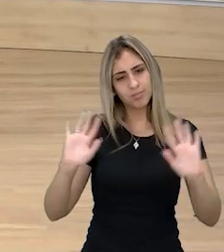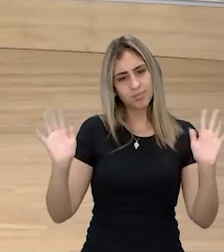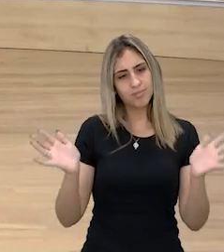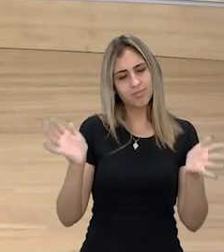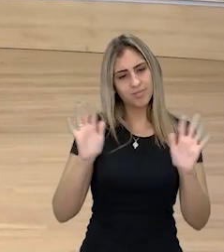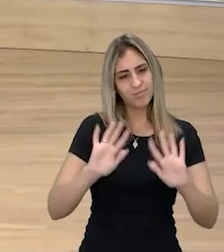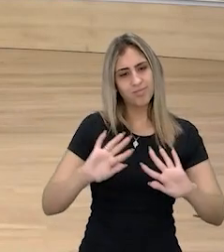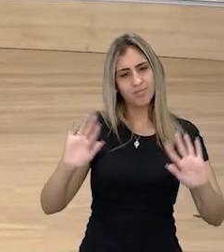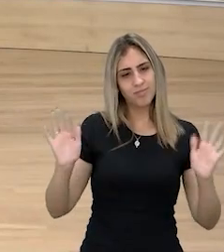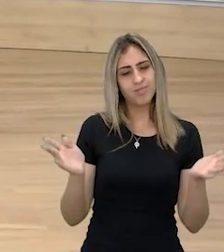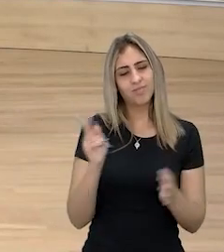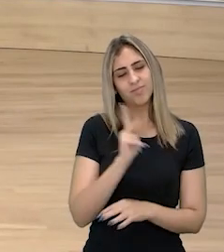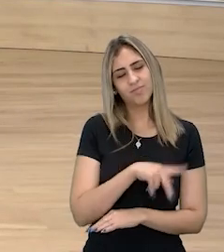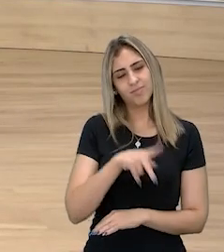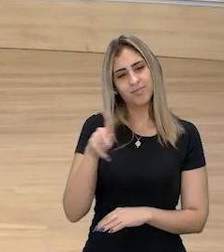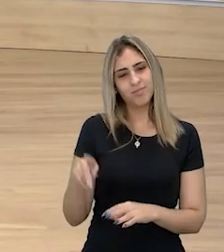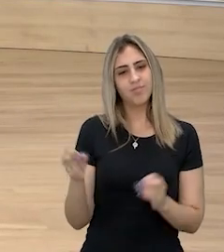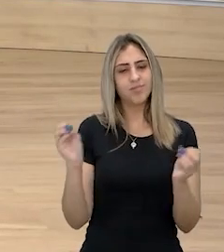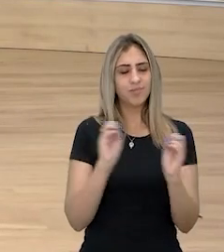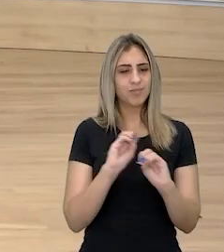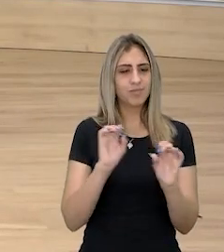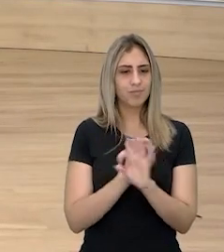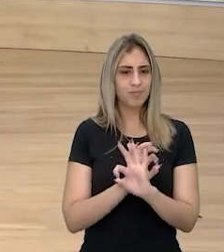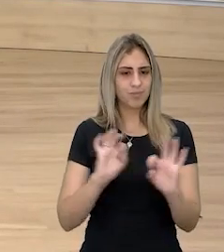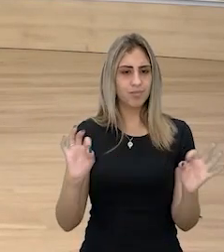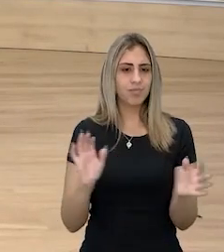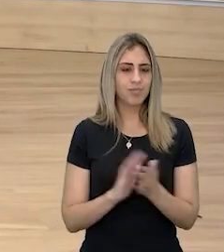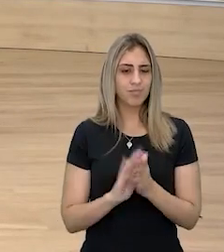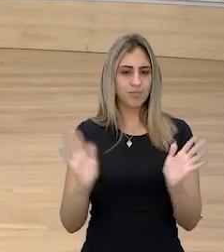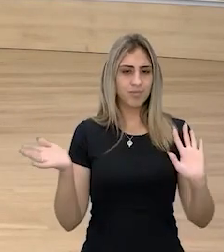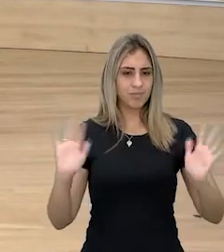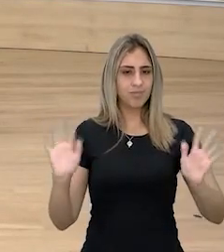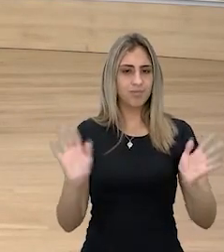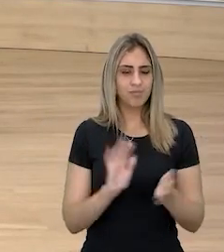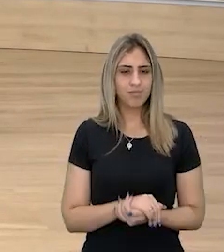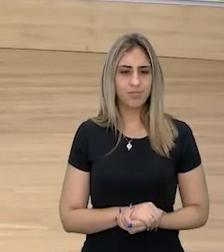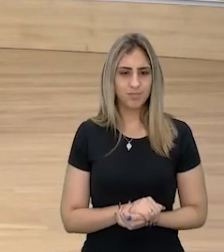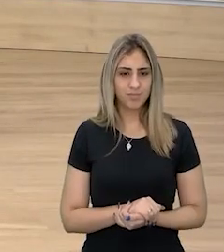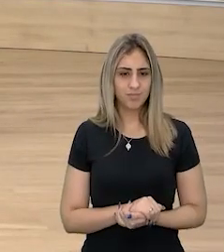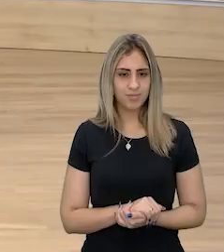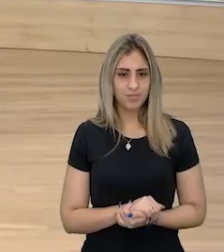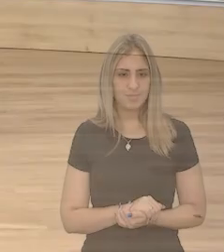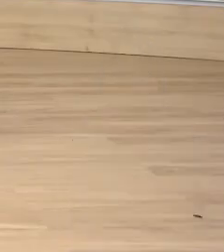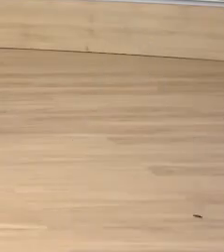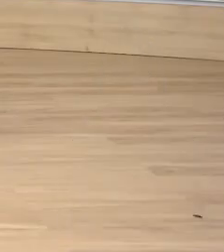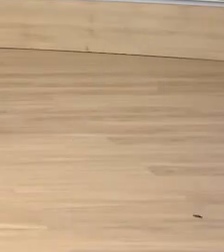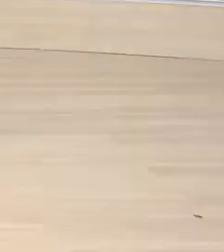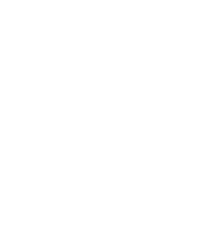despedindo do professor Washington. Muito obrigada, obrigado, e me despedindo, pessoal, de vocês. Tchau, tchau. Tchau.